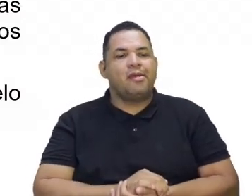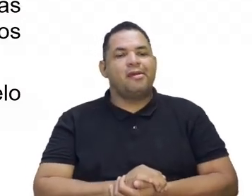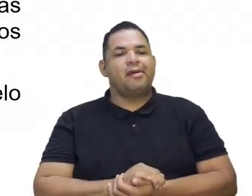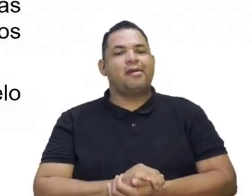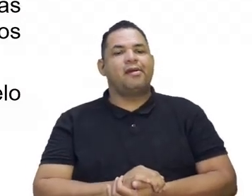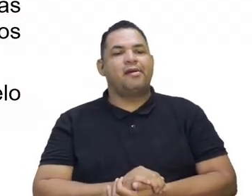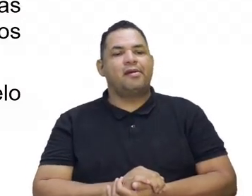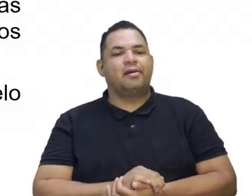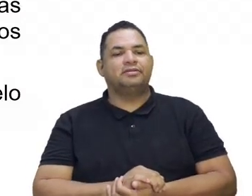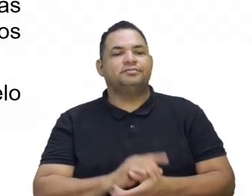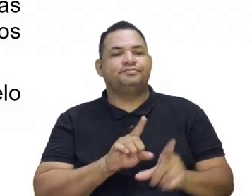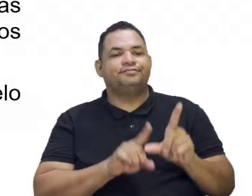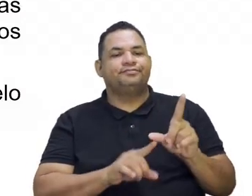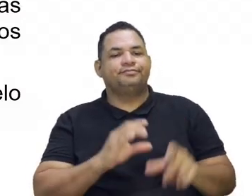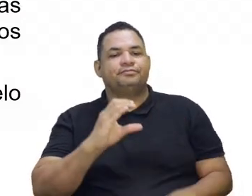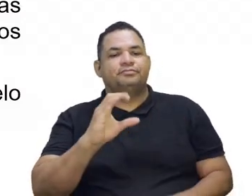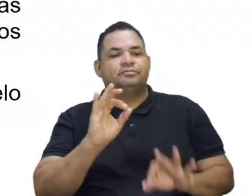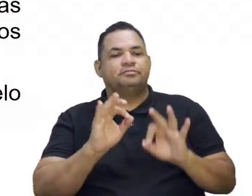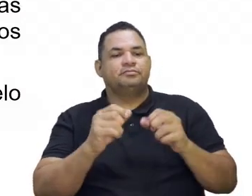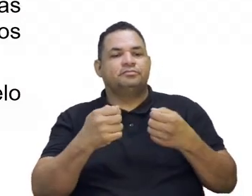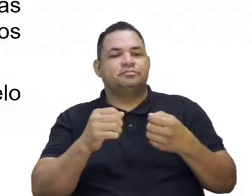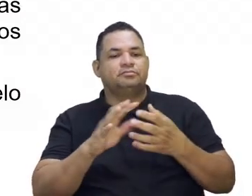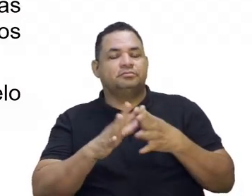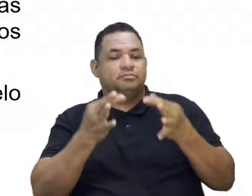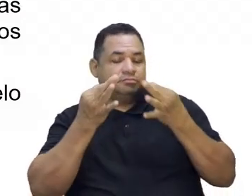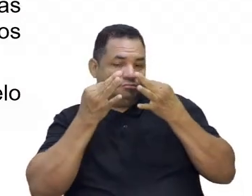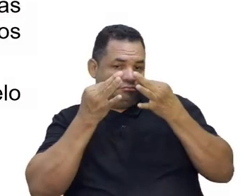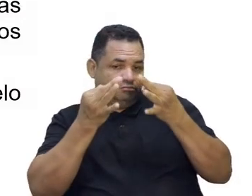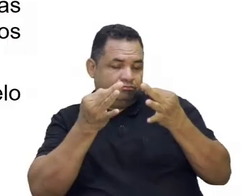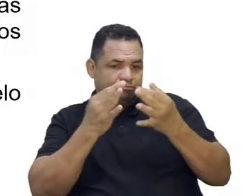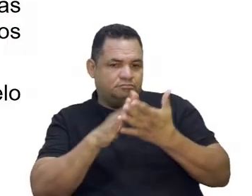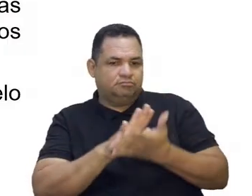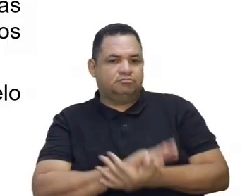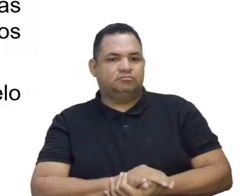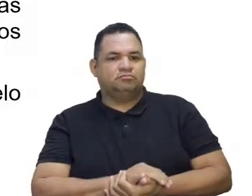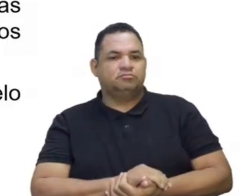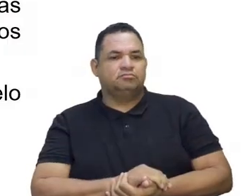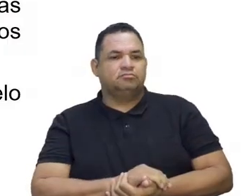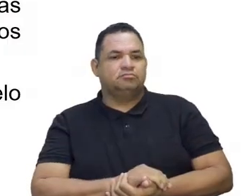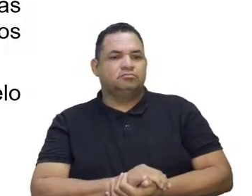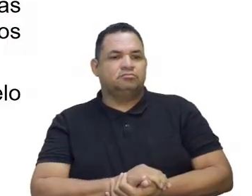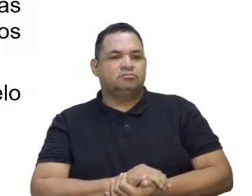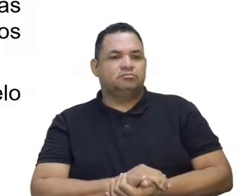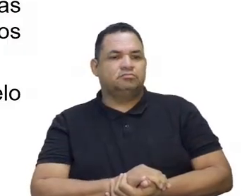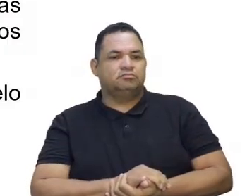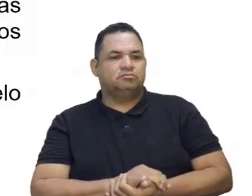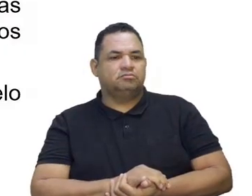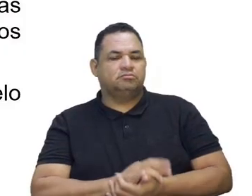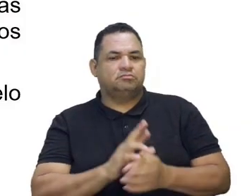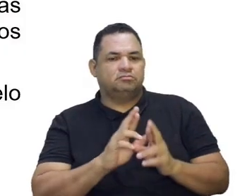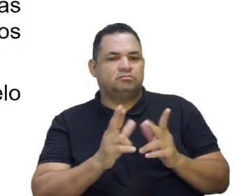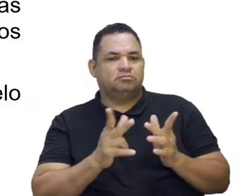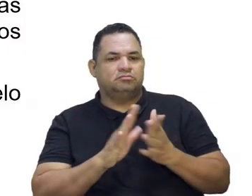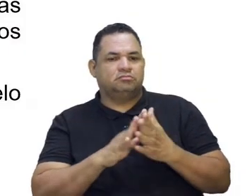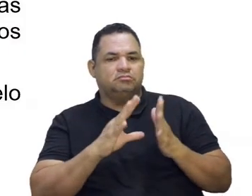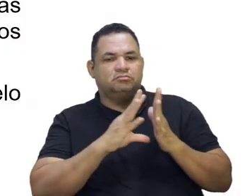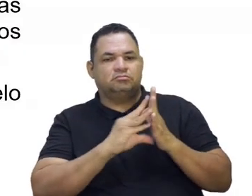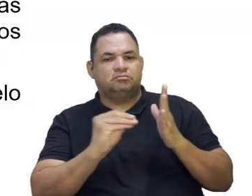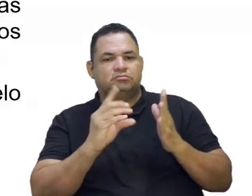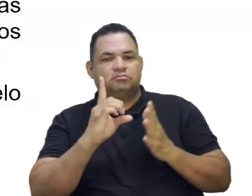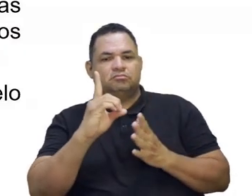Essa letra C aqui, a gente tem que ter muita atenção, porque ele está falando, diferentemente do modelo de